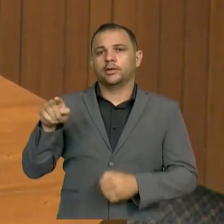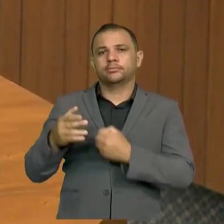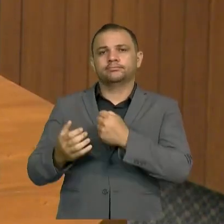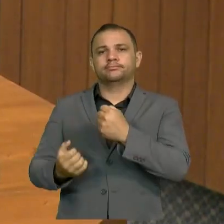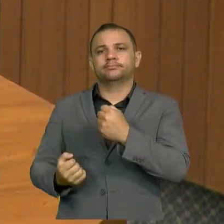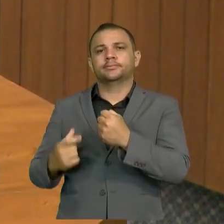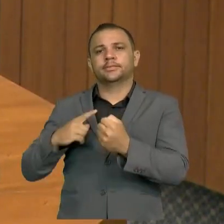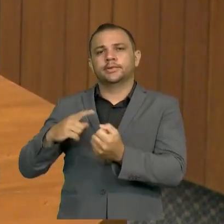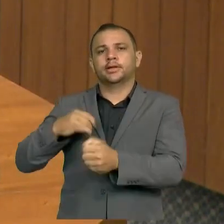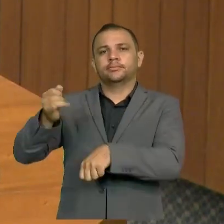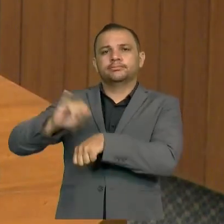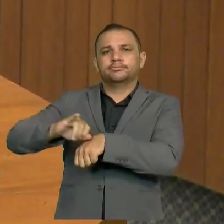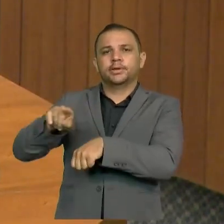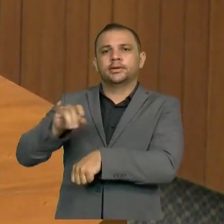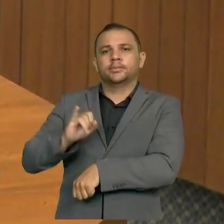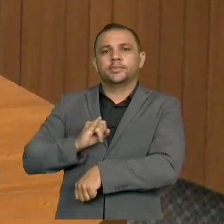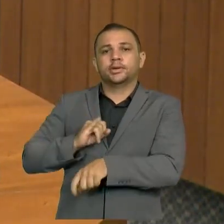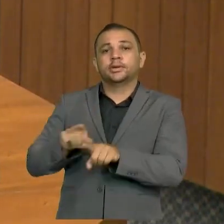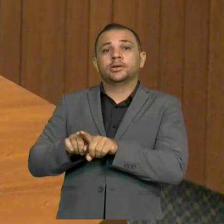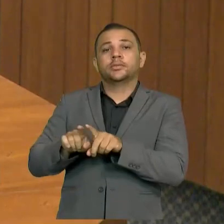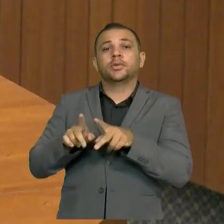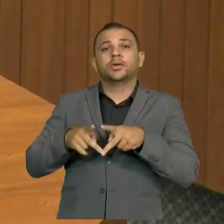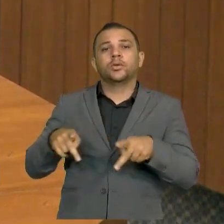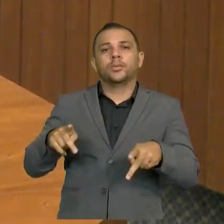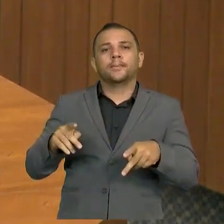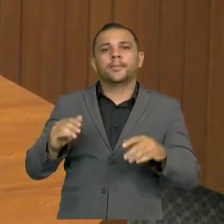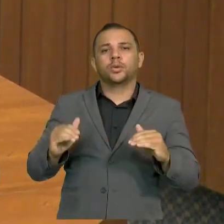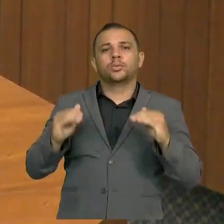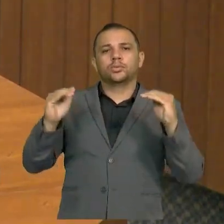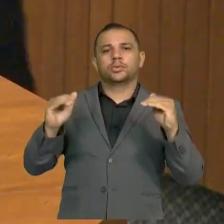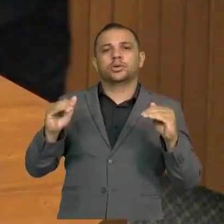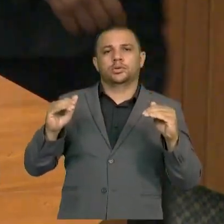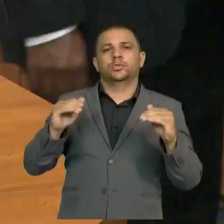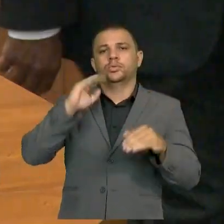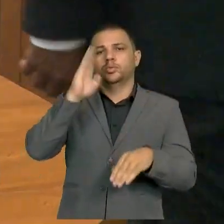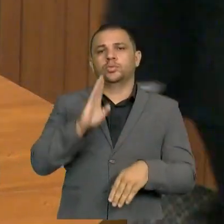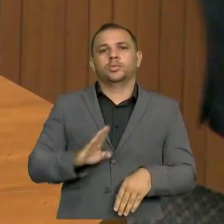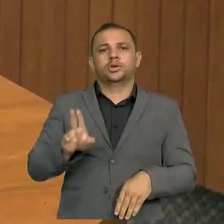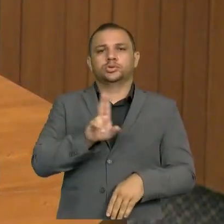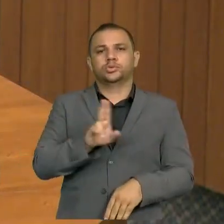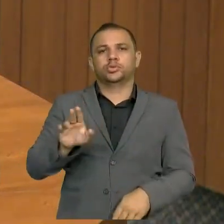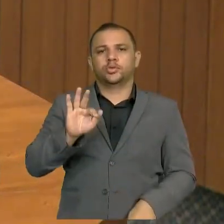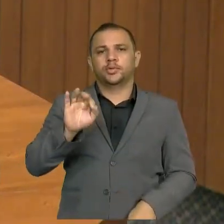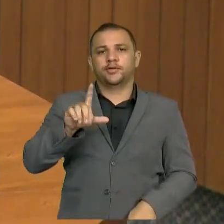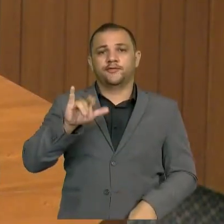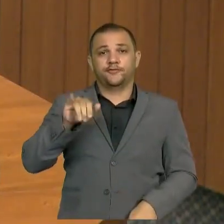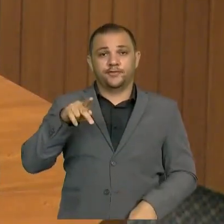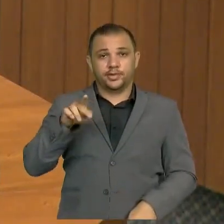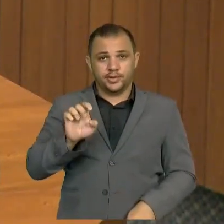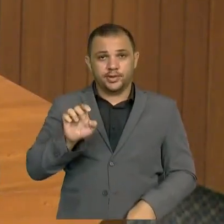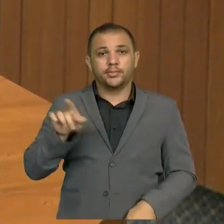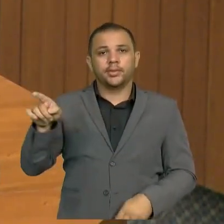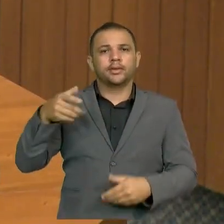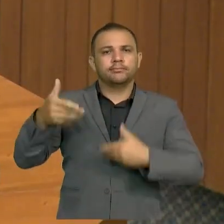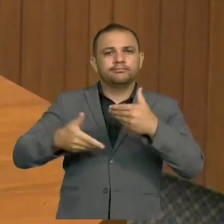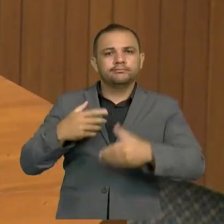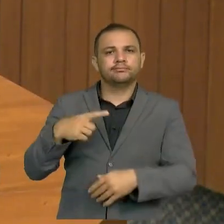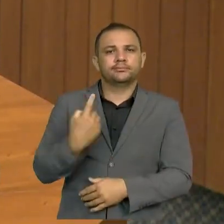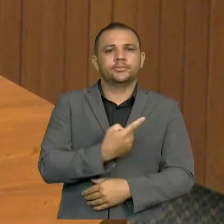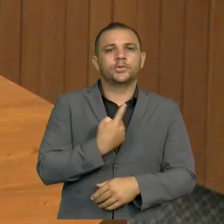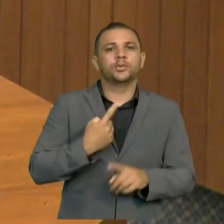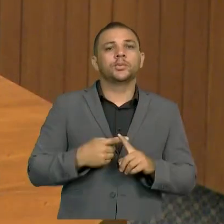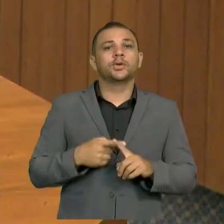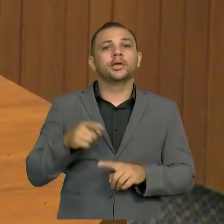nosso procurador da República lá, o procurador federal, o doutor Felipe, nos atendeu numa questão